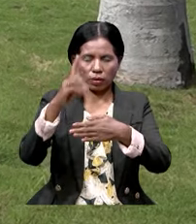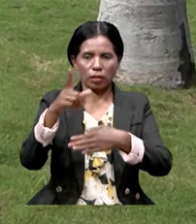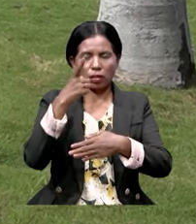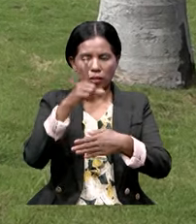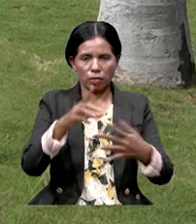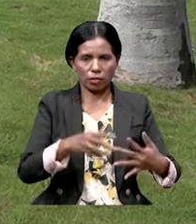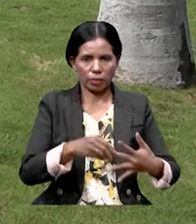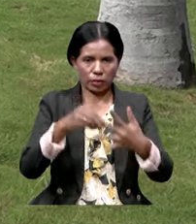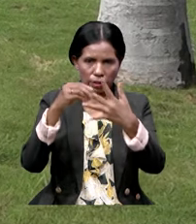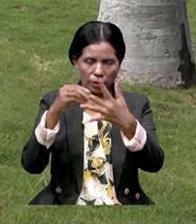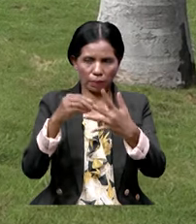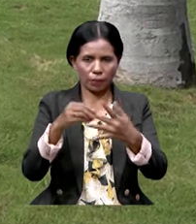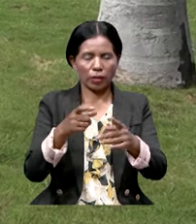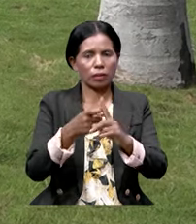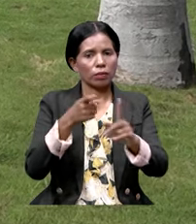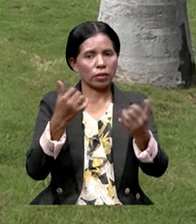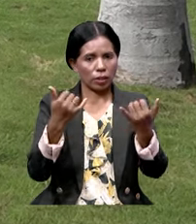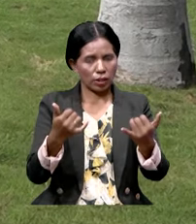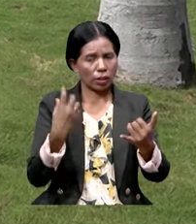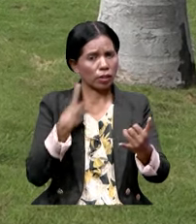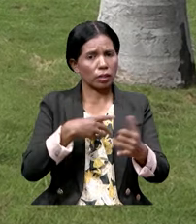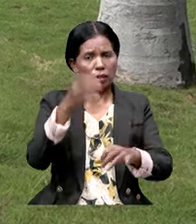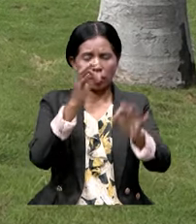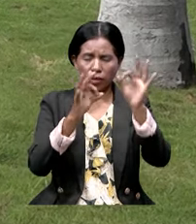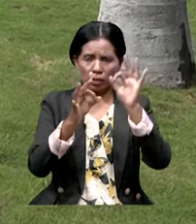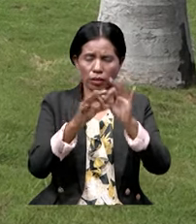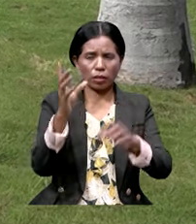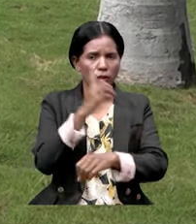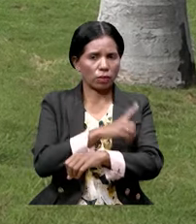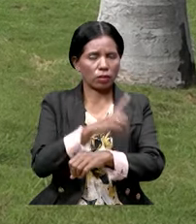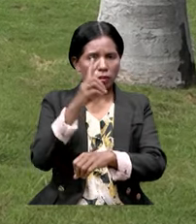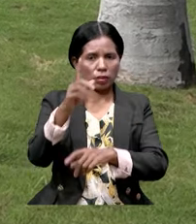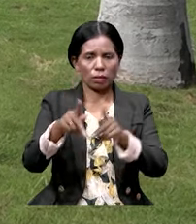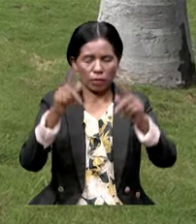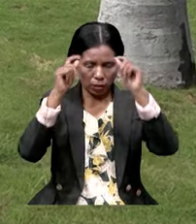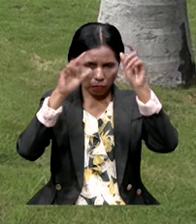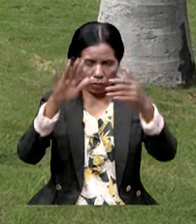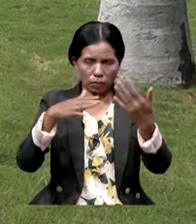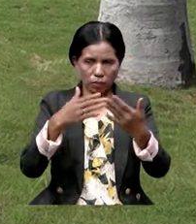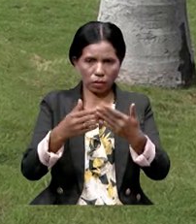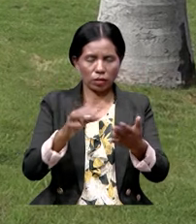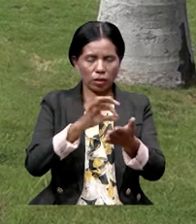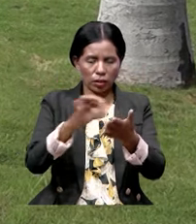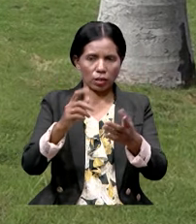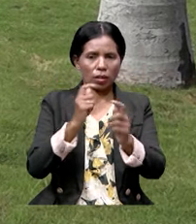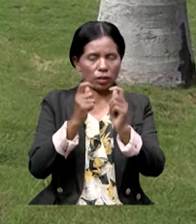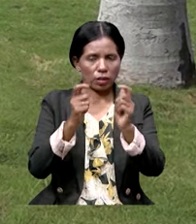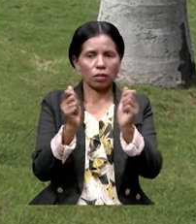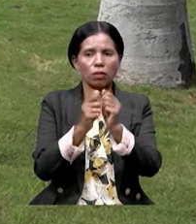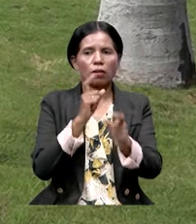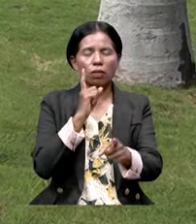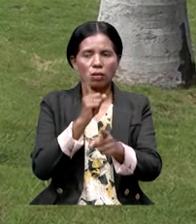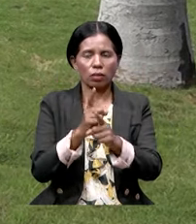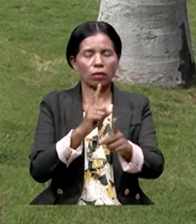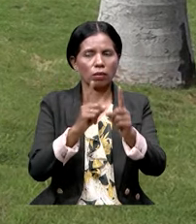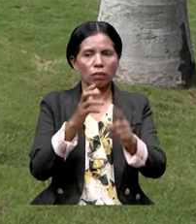oficial. Li husine, itafiar, lorong ida timor oan hotu-hotu, sei hakerek tetung hololos, no